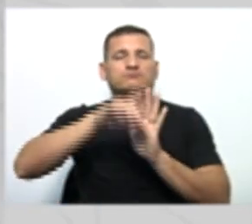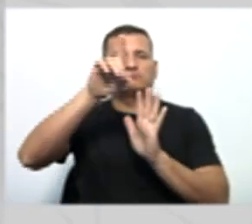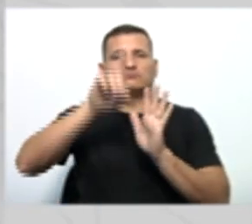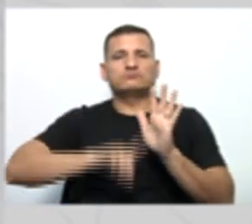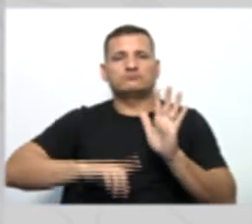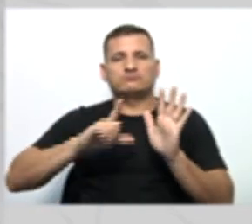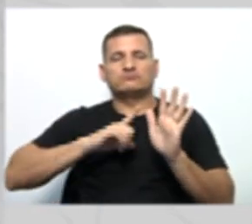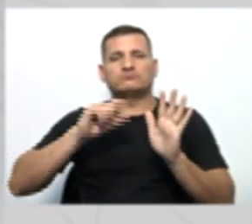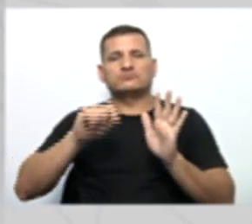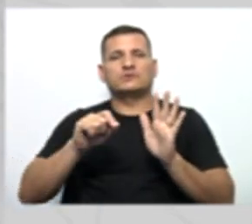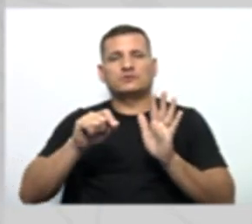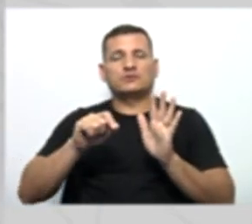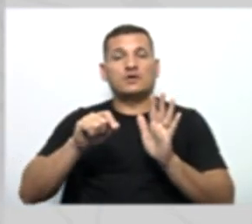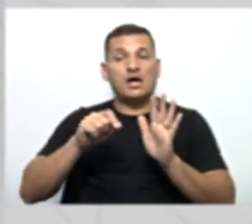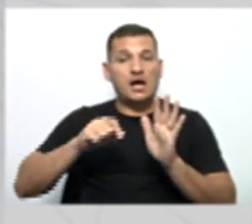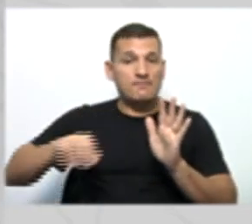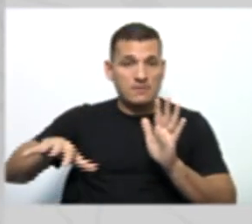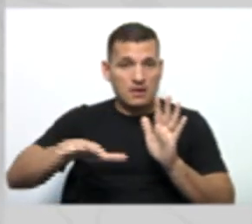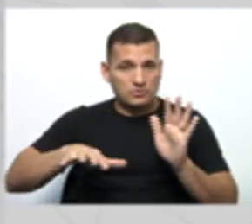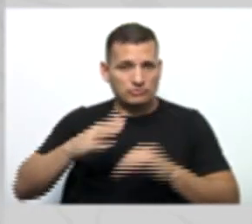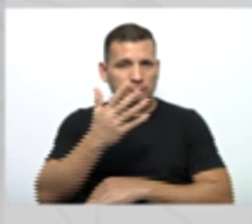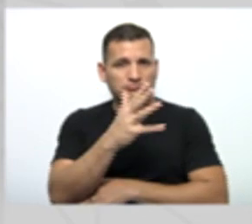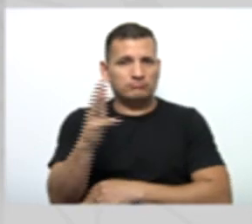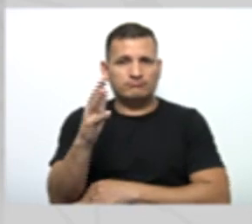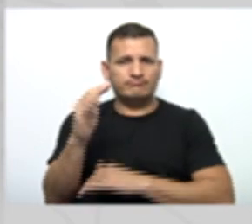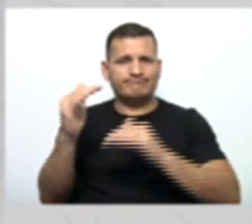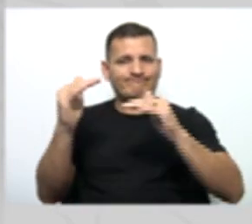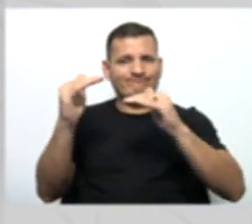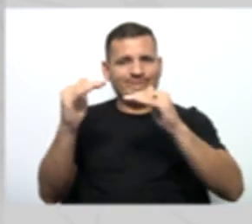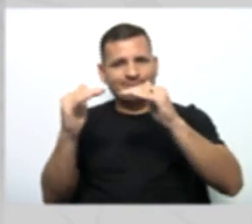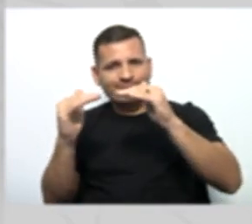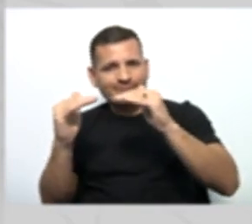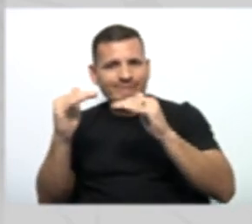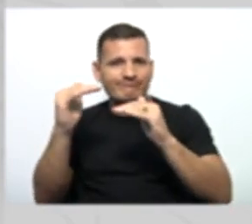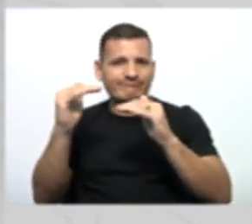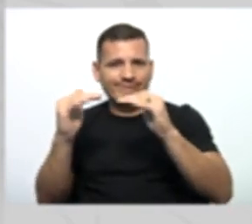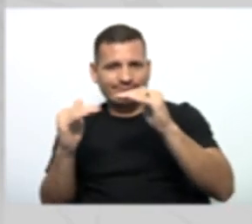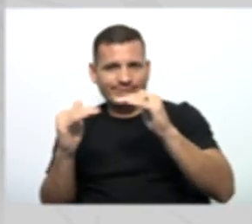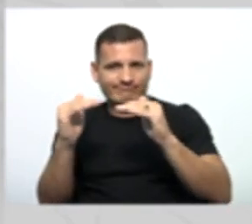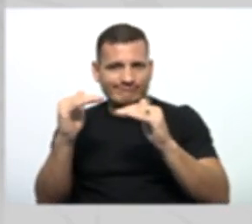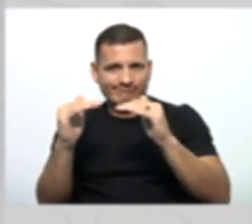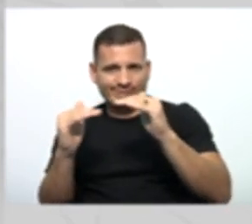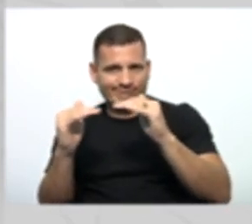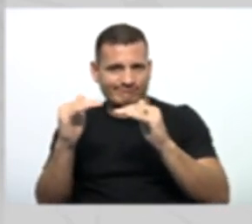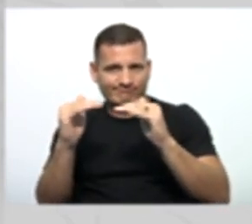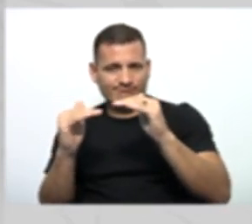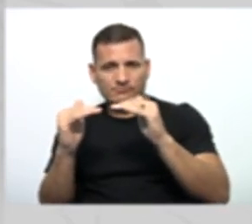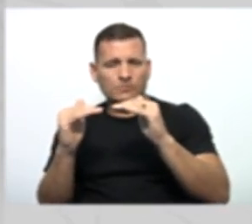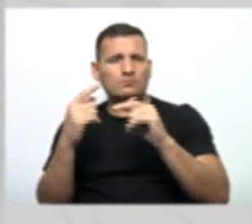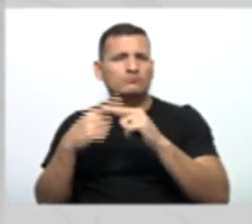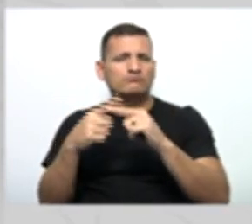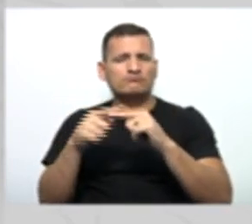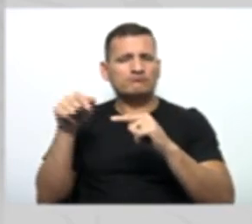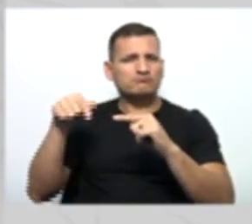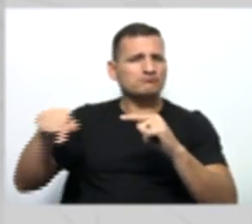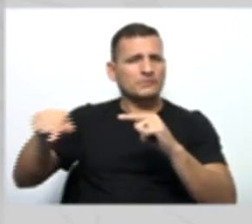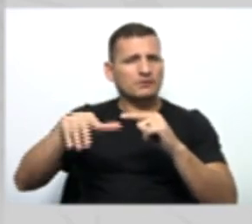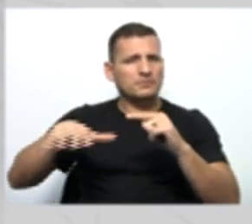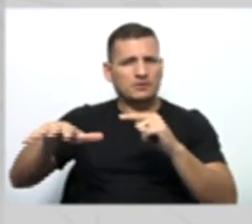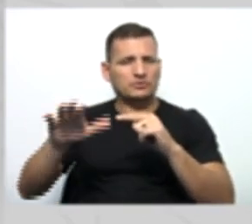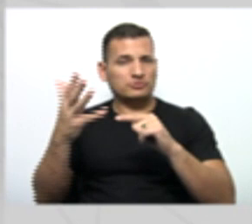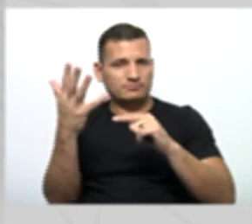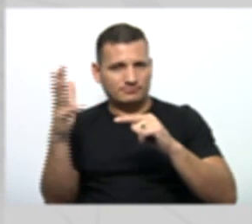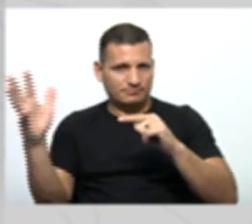ecologicamente equilibrado. Por quê? Esse meio ambiente ecologicamente equilibrado, ele é essencial para uma qualidade de